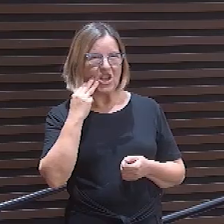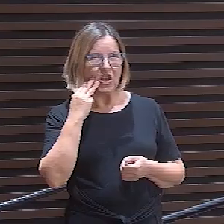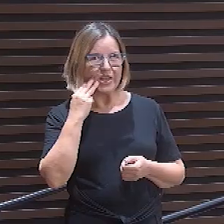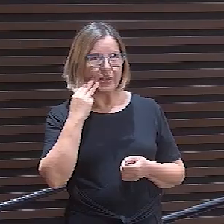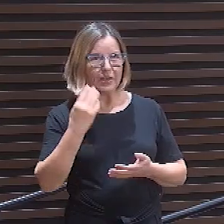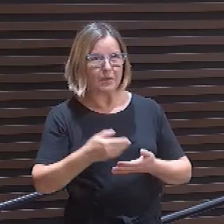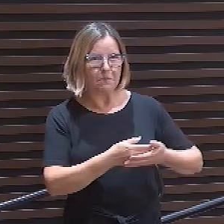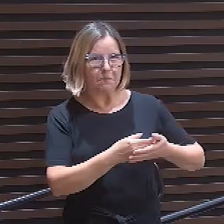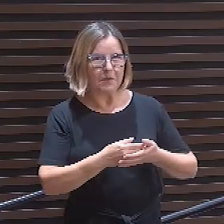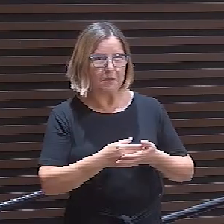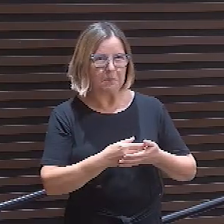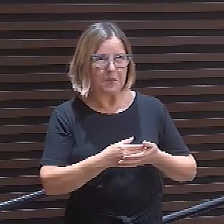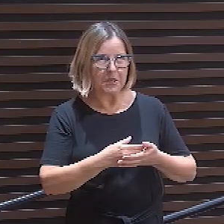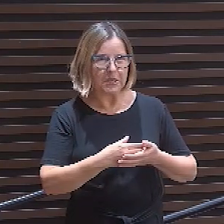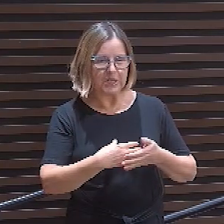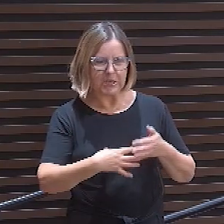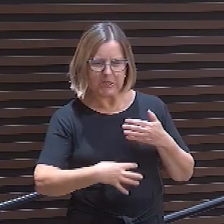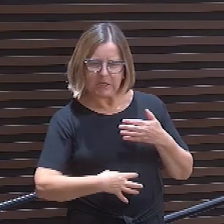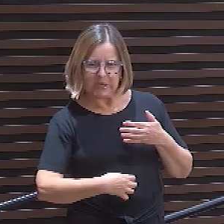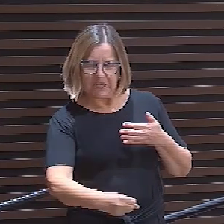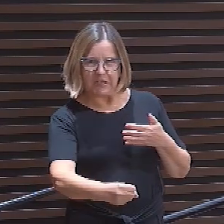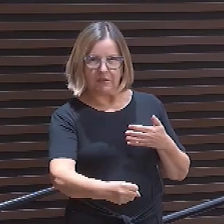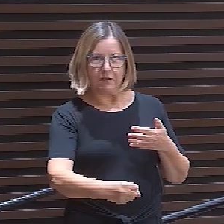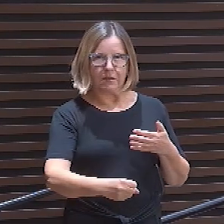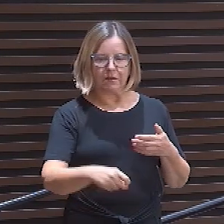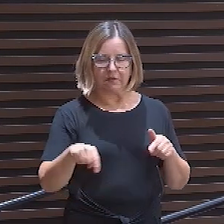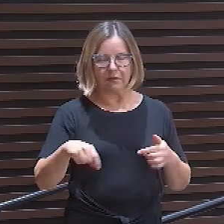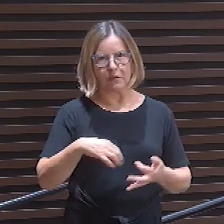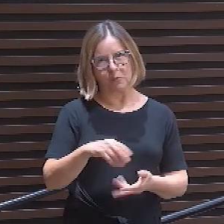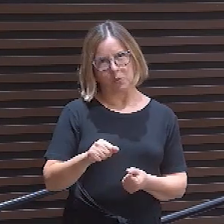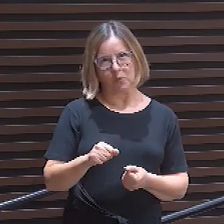Essa cultura do diabo,